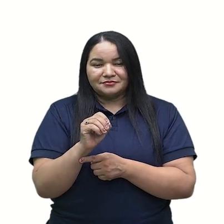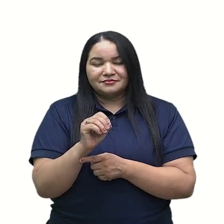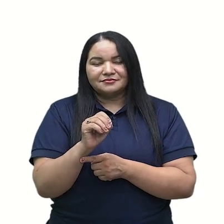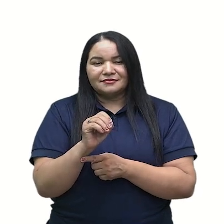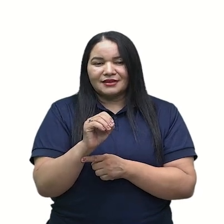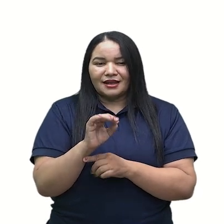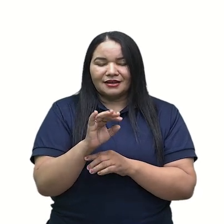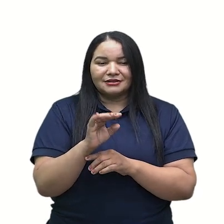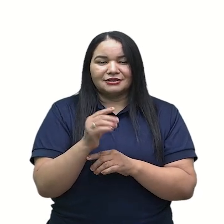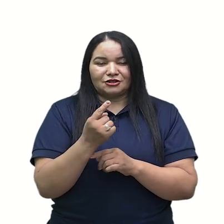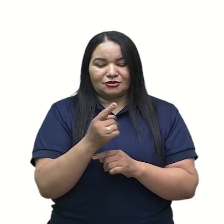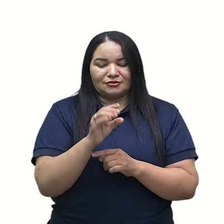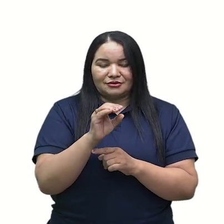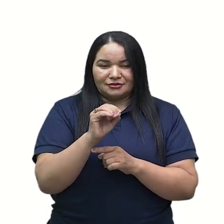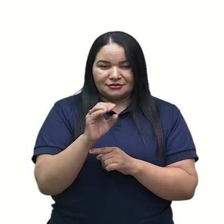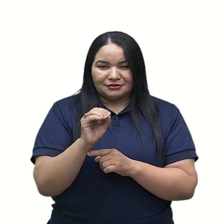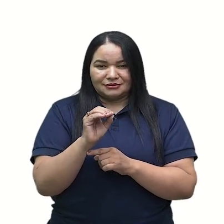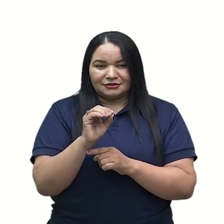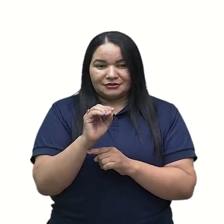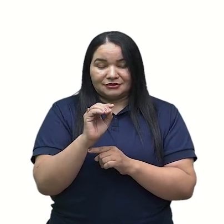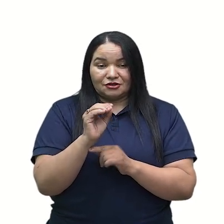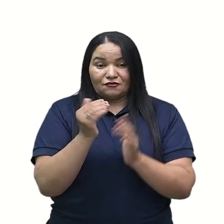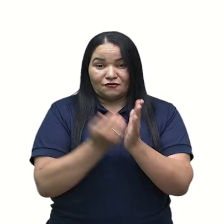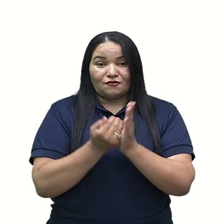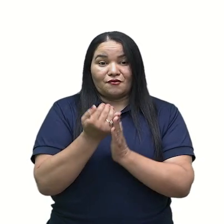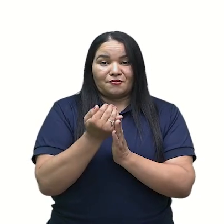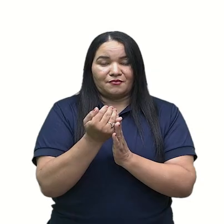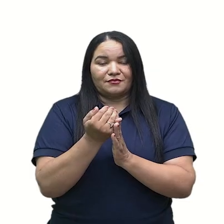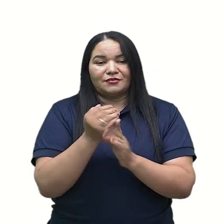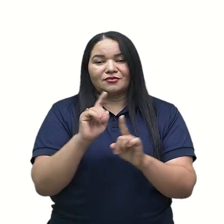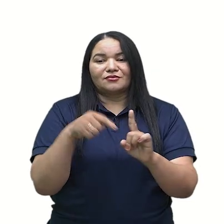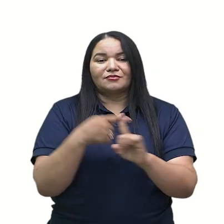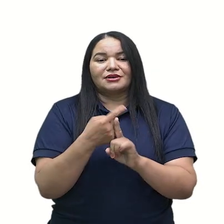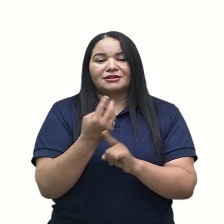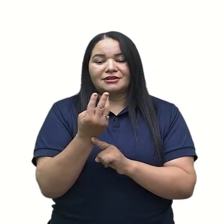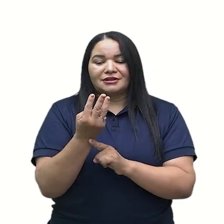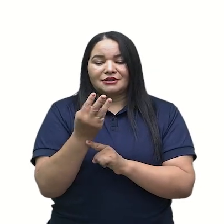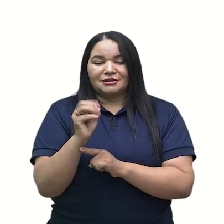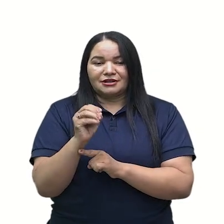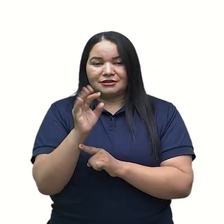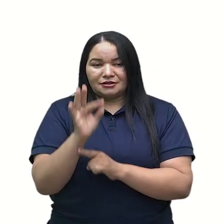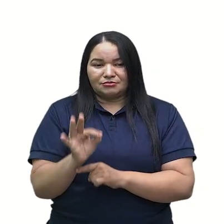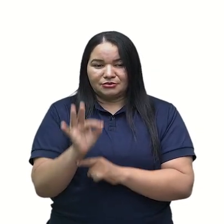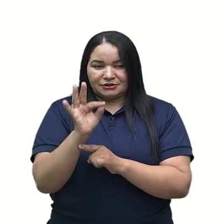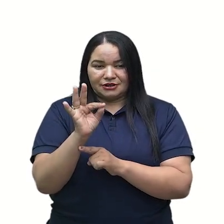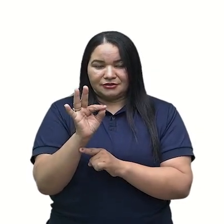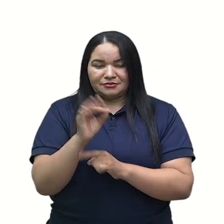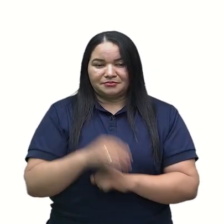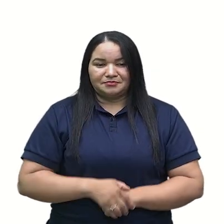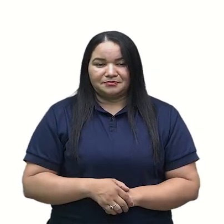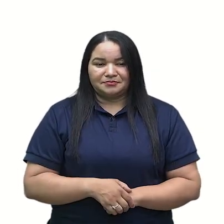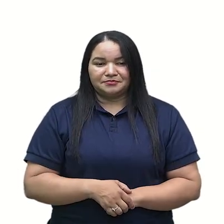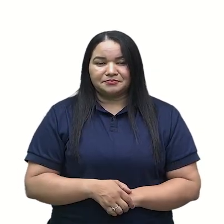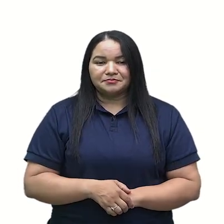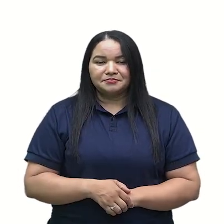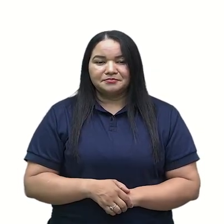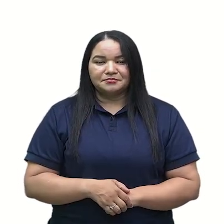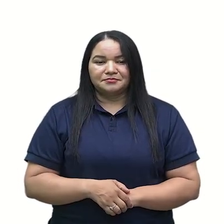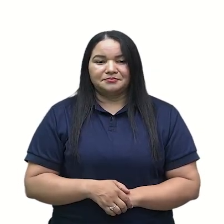esses R$100 eu vou acrescer 30% dele. Então, eu vou pegar aqui, ó,